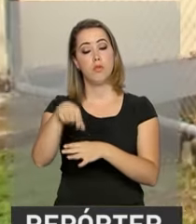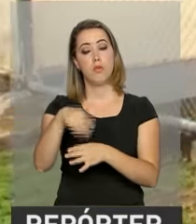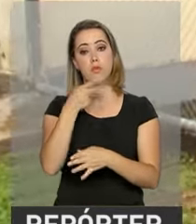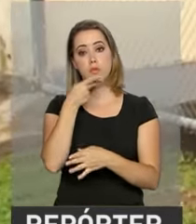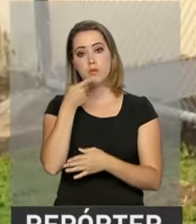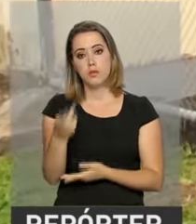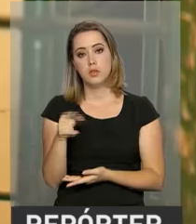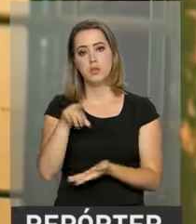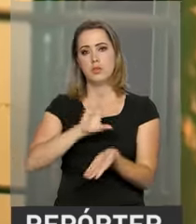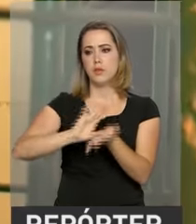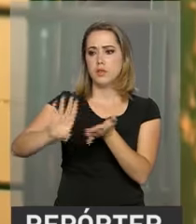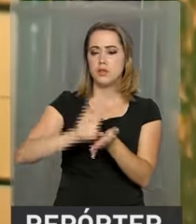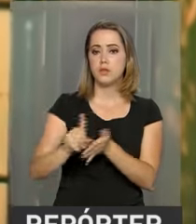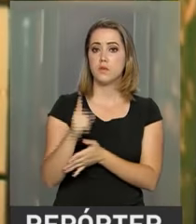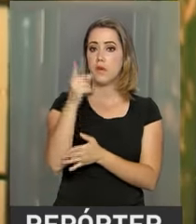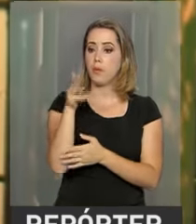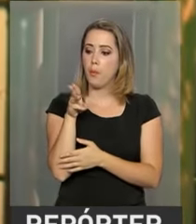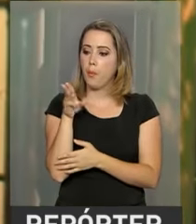mais